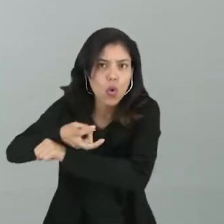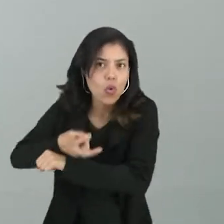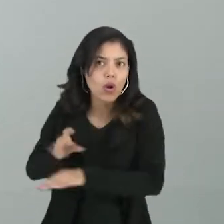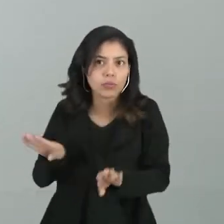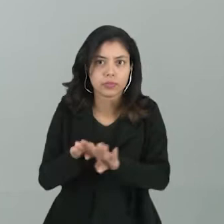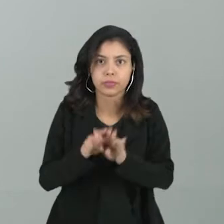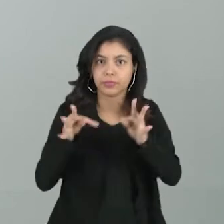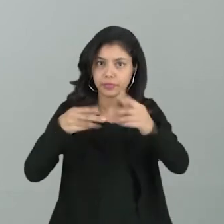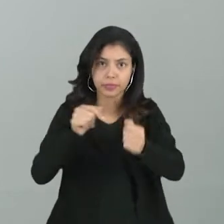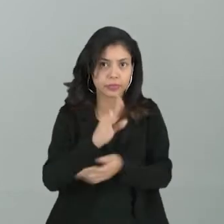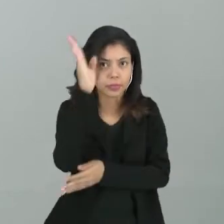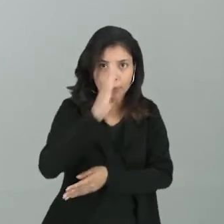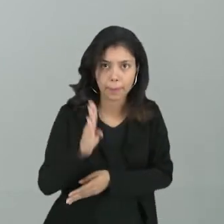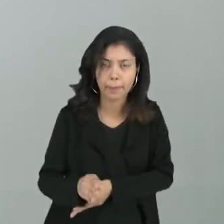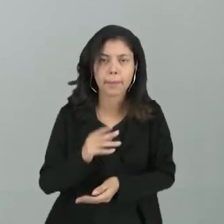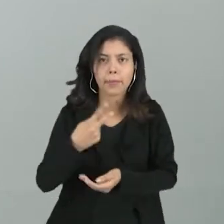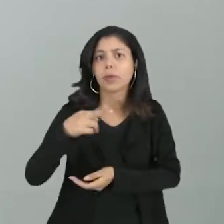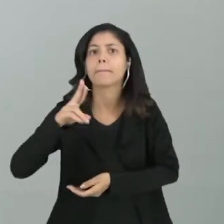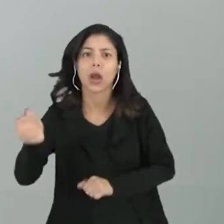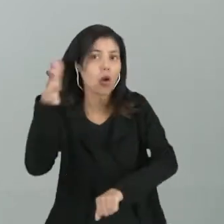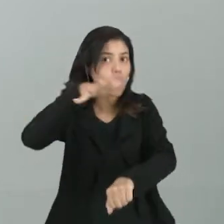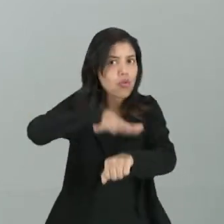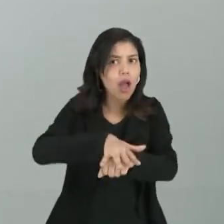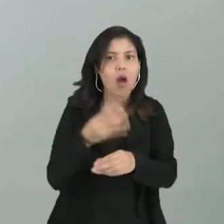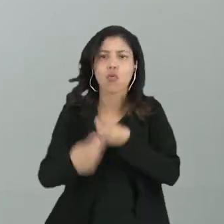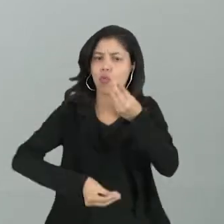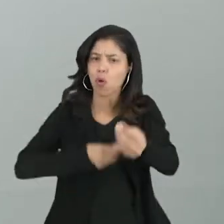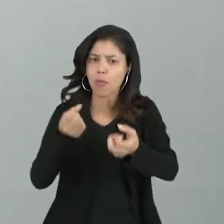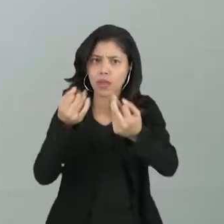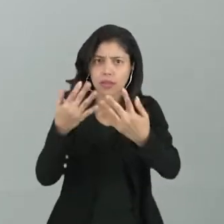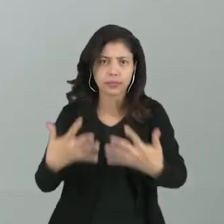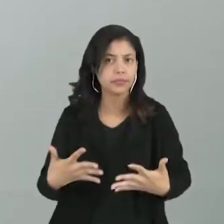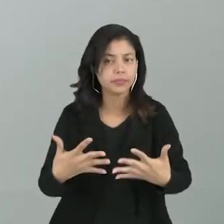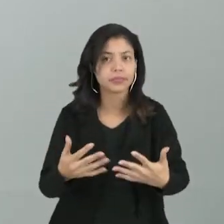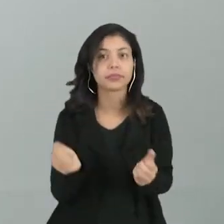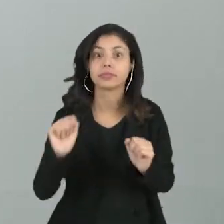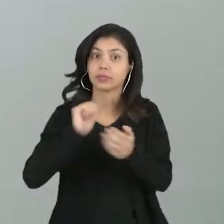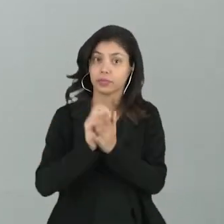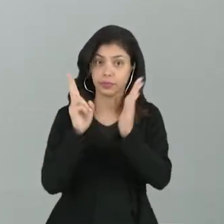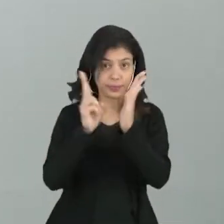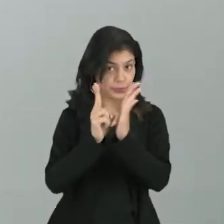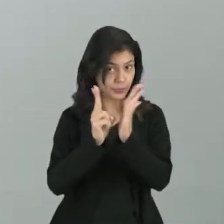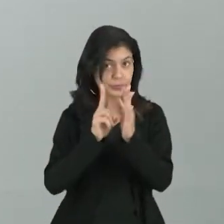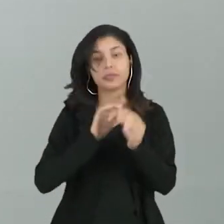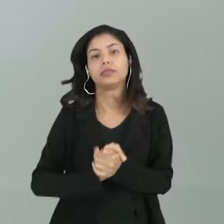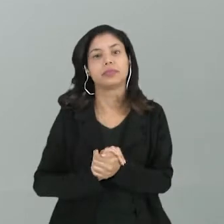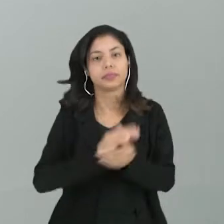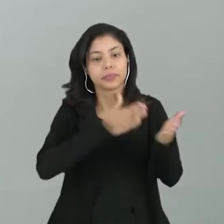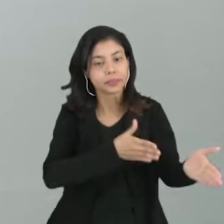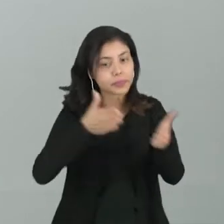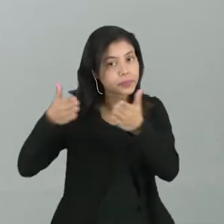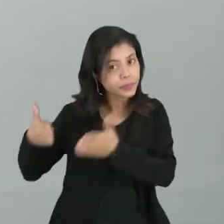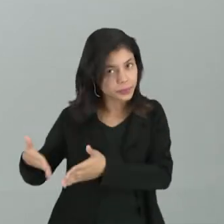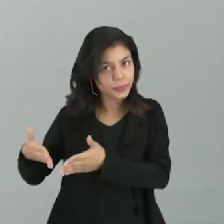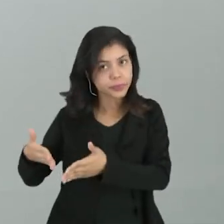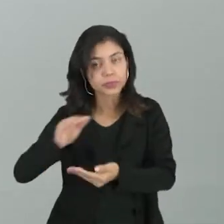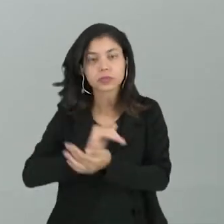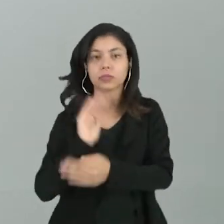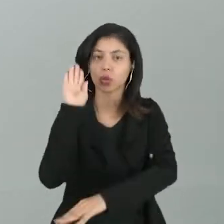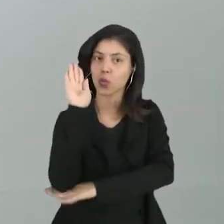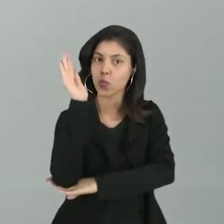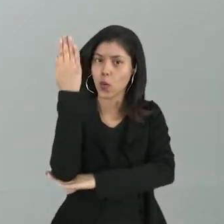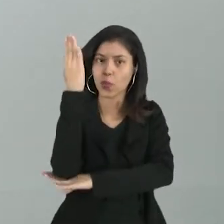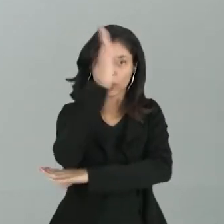inicial, o Brasil pré-colonial, como é que se dava o escambo com os indígenas, né? A partir aí do